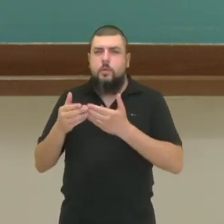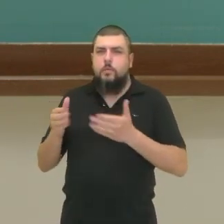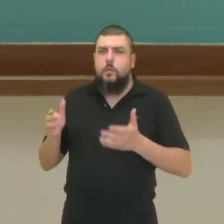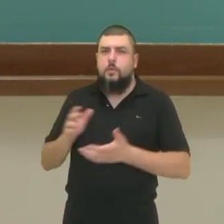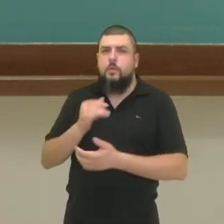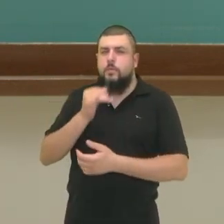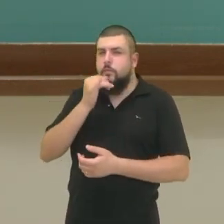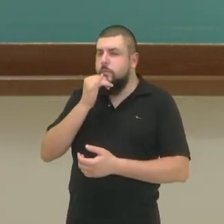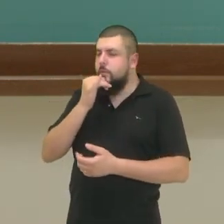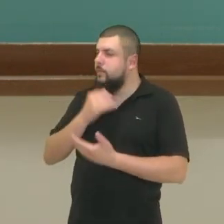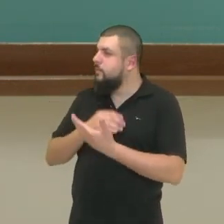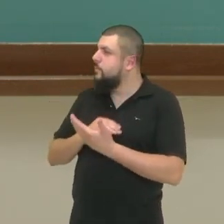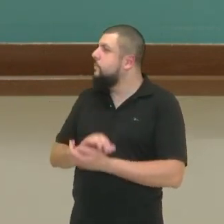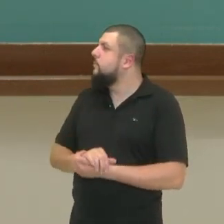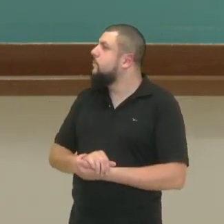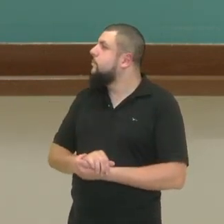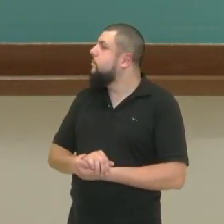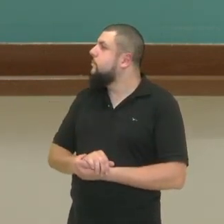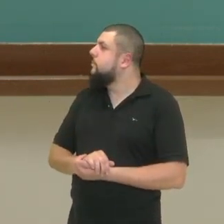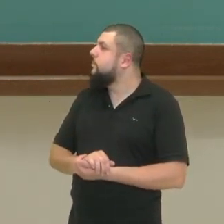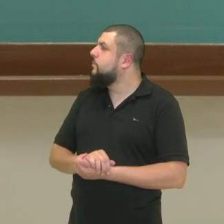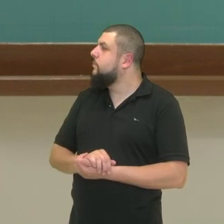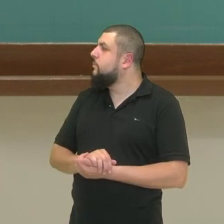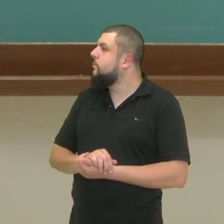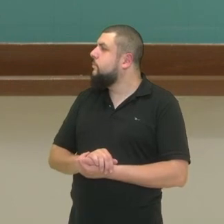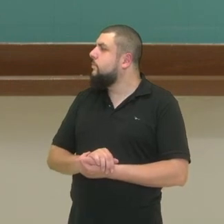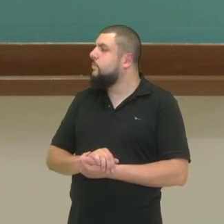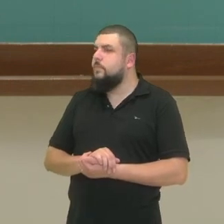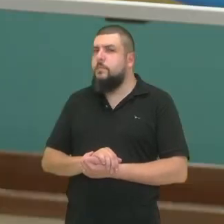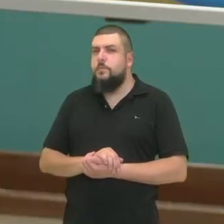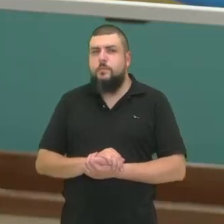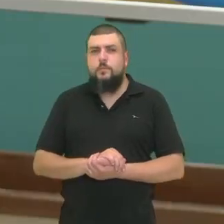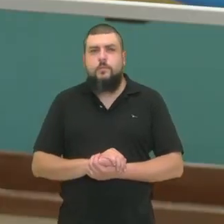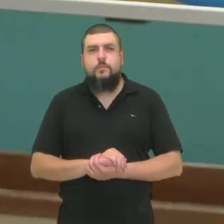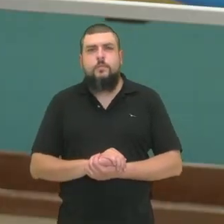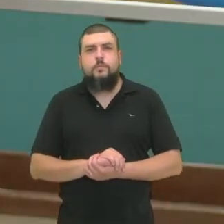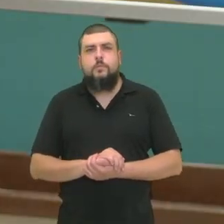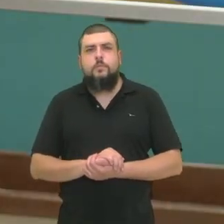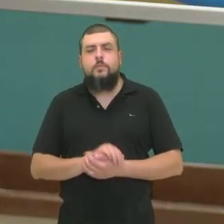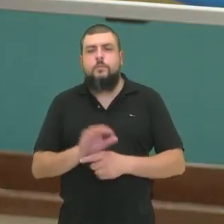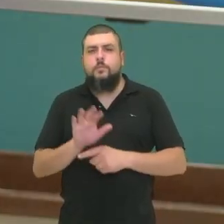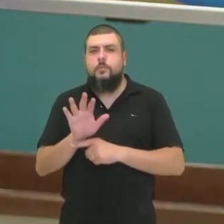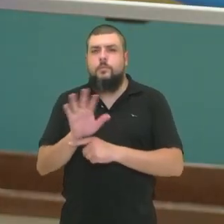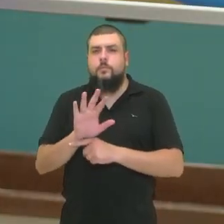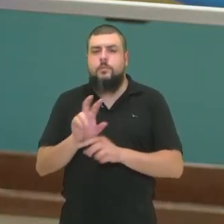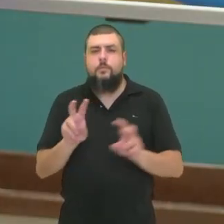exemplo é o pâncreas, que produz hormônios e também produz o suco pancreático.